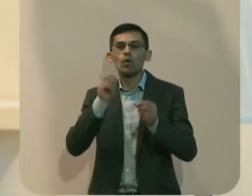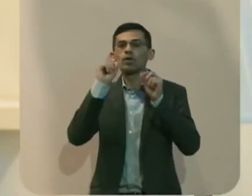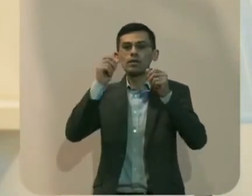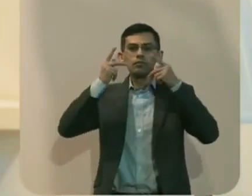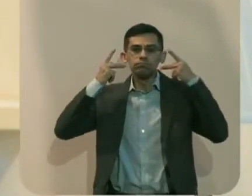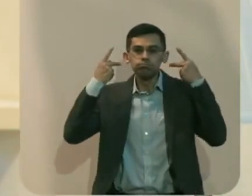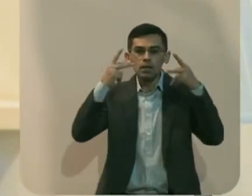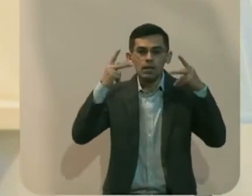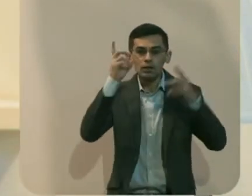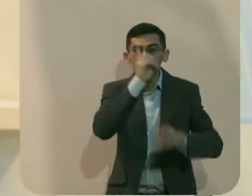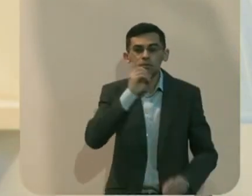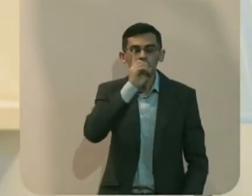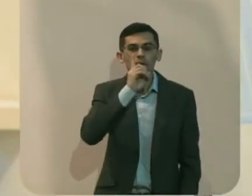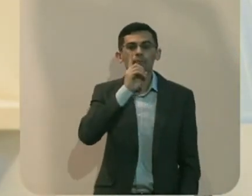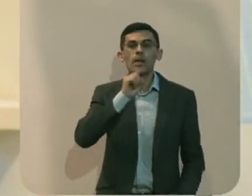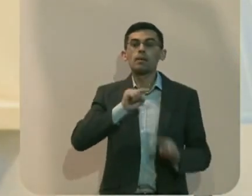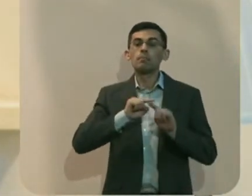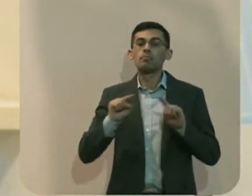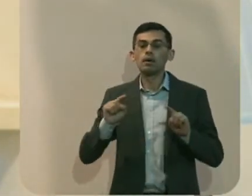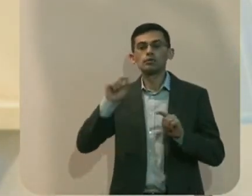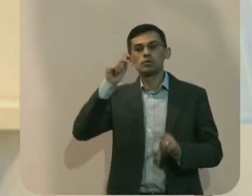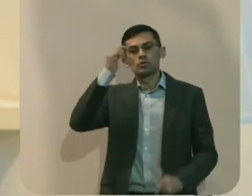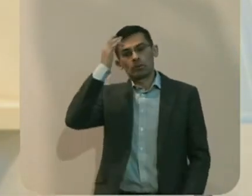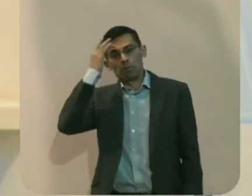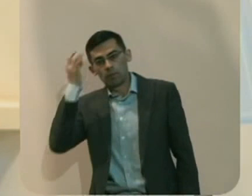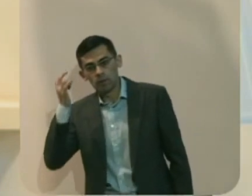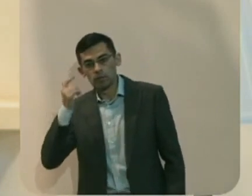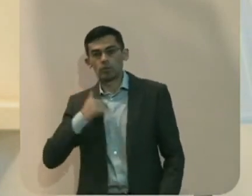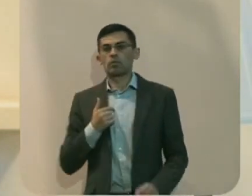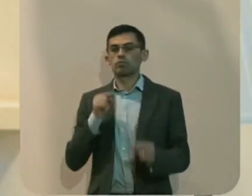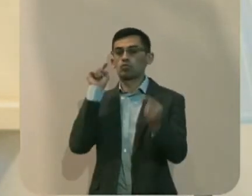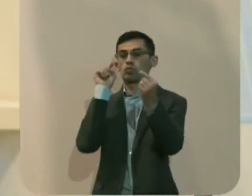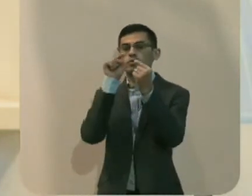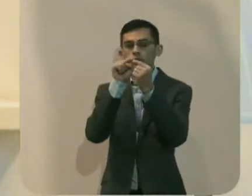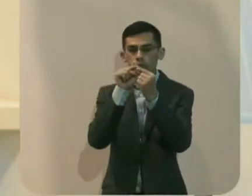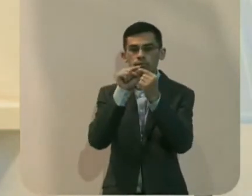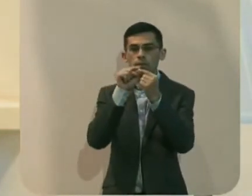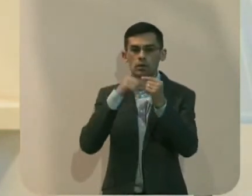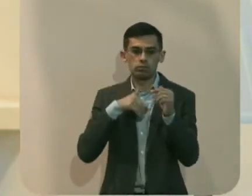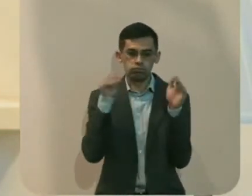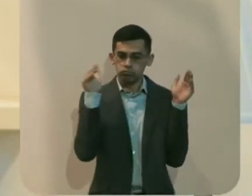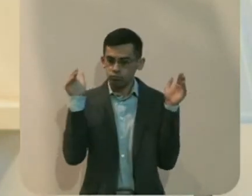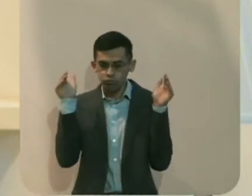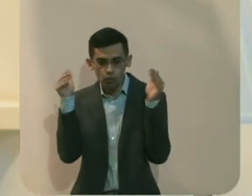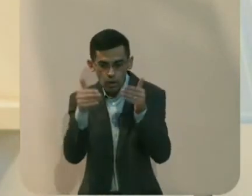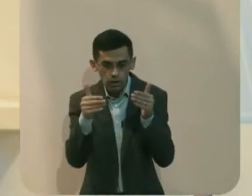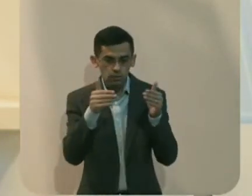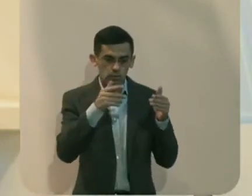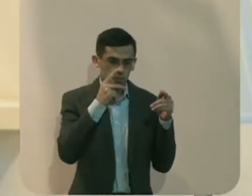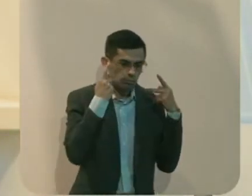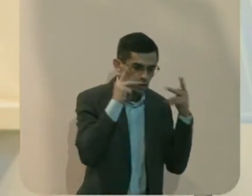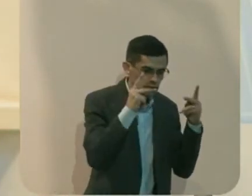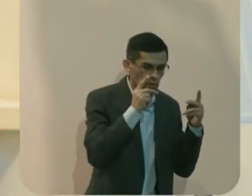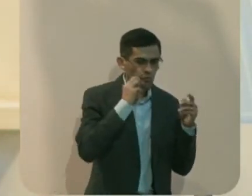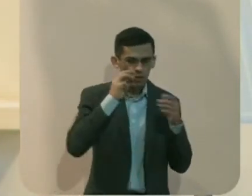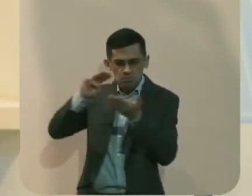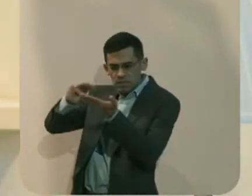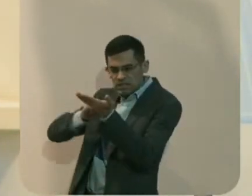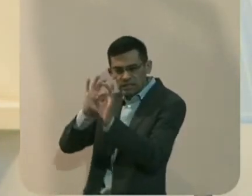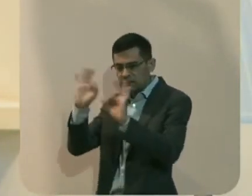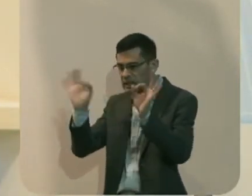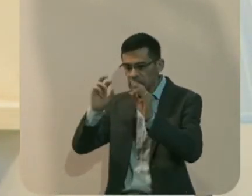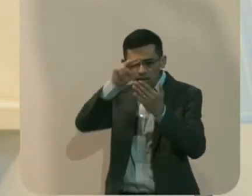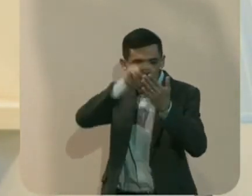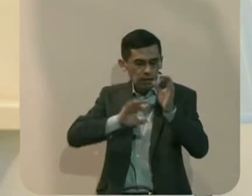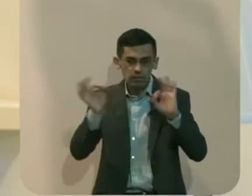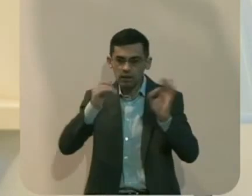vou pregar? Não é? E aí então no outro dia eu fiz um propósito, olha, eu vou me concentrar no sermão, eu não vou ver mensagem, eu não vou